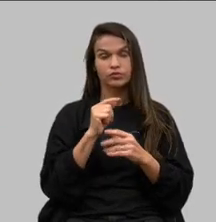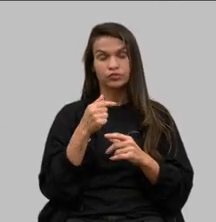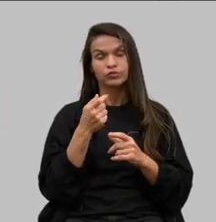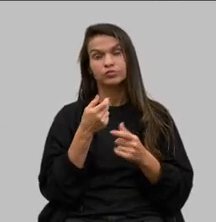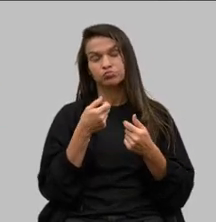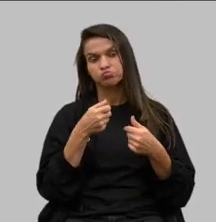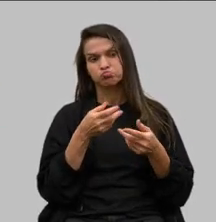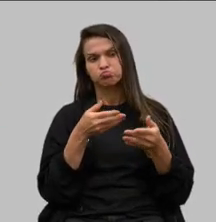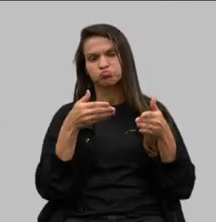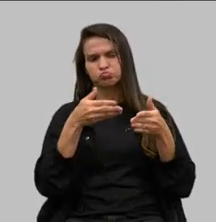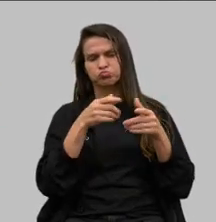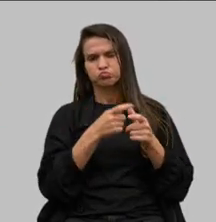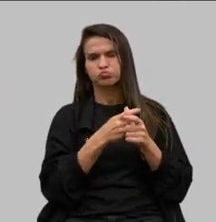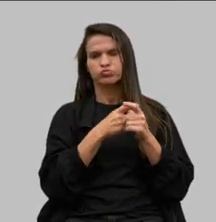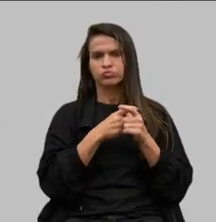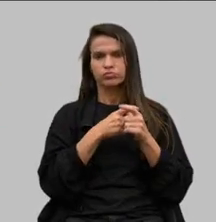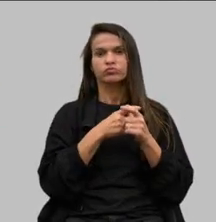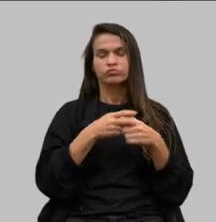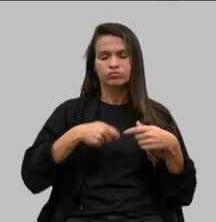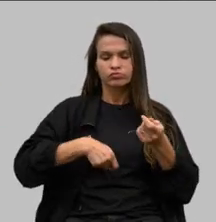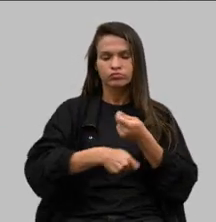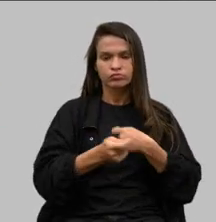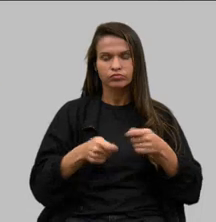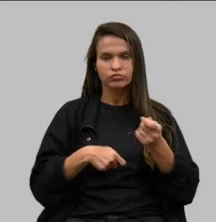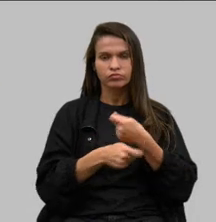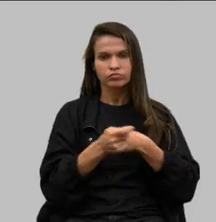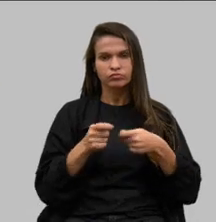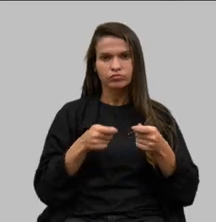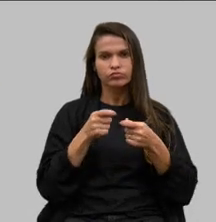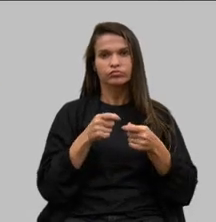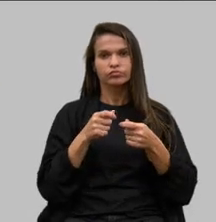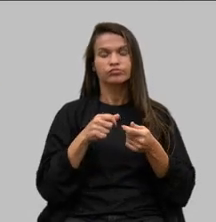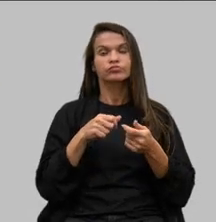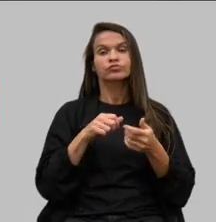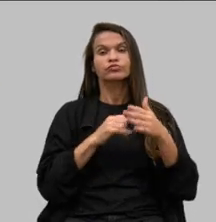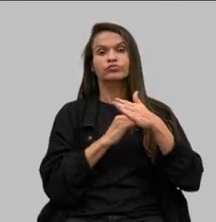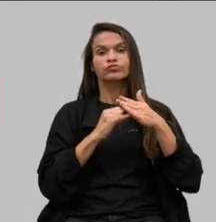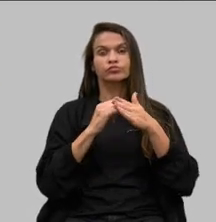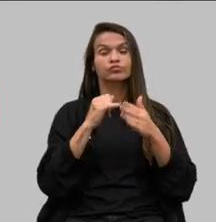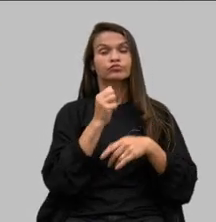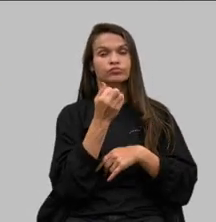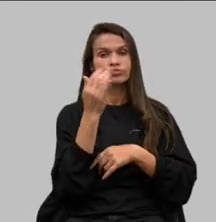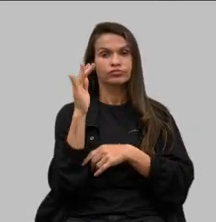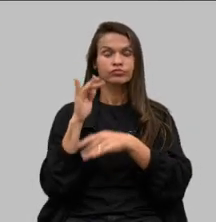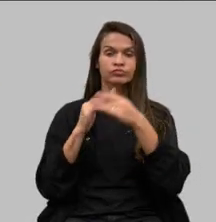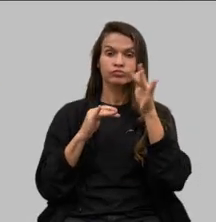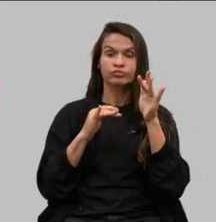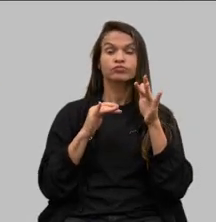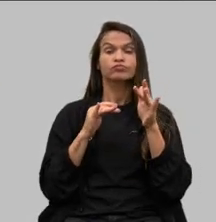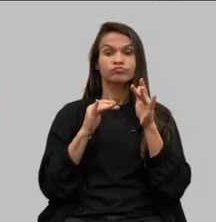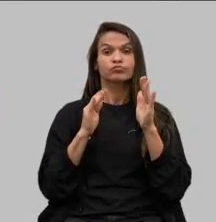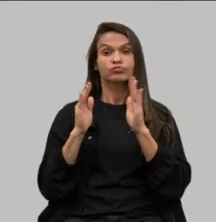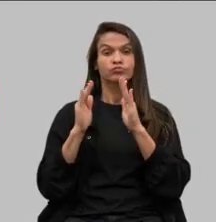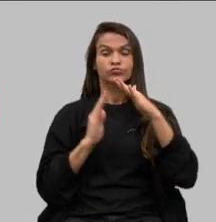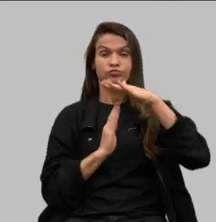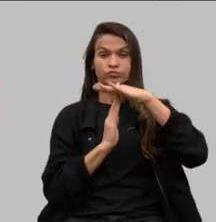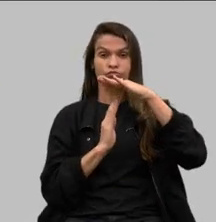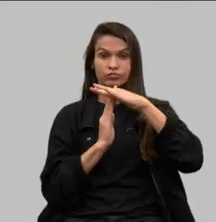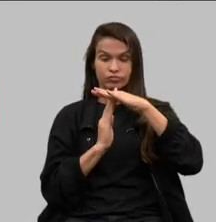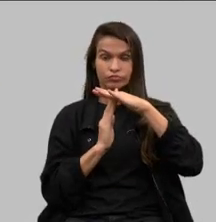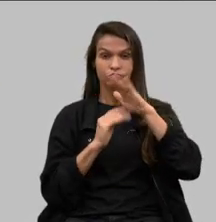ou seja estão tramitando na Fundação Estadual do meio ambiente mas ainda dentro do prazo legal e